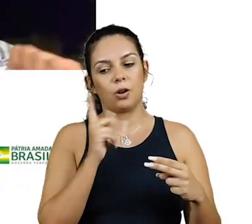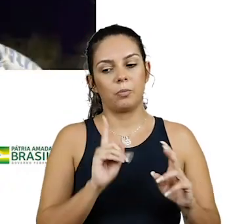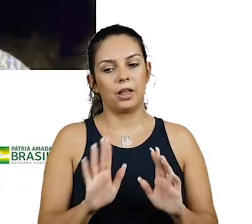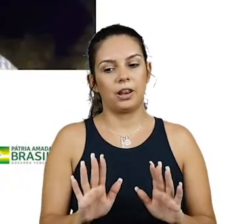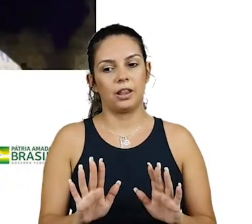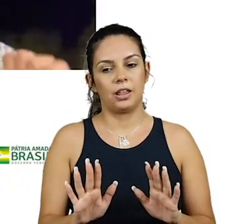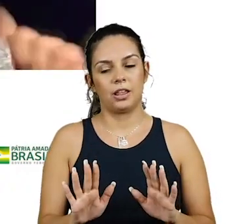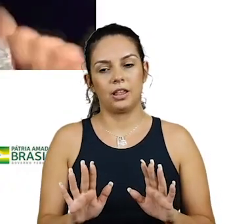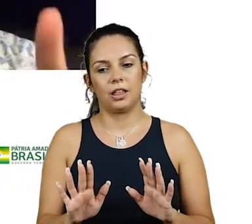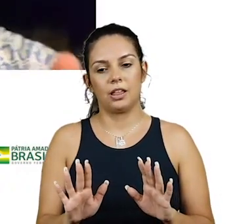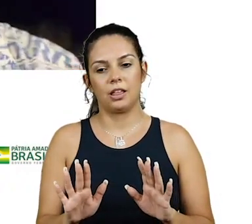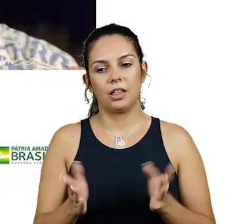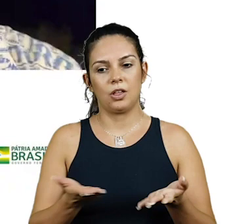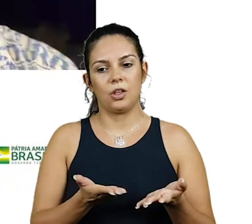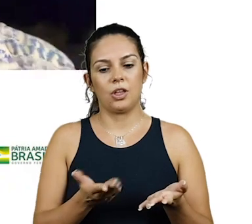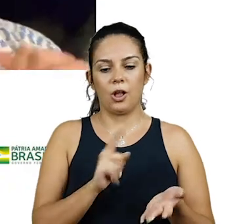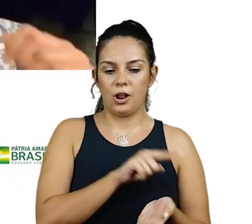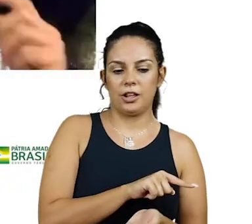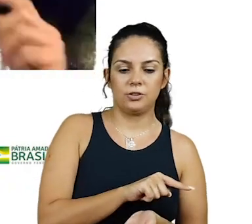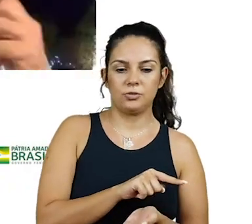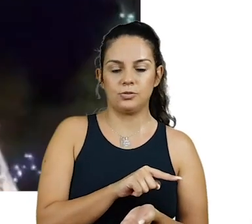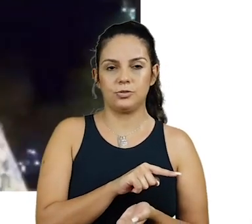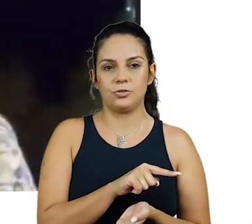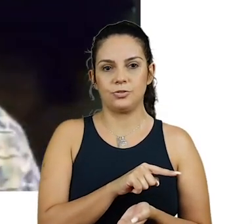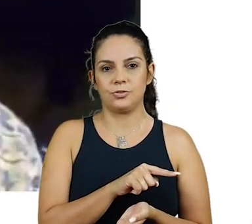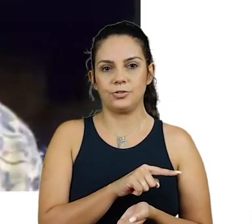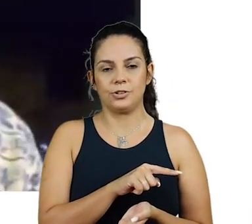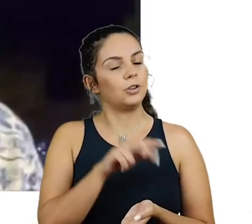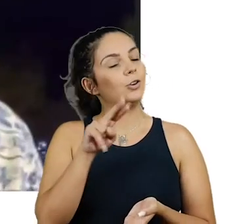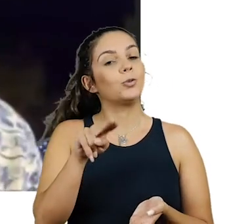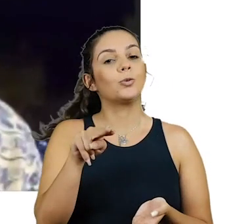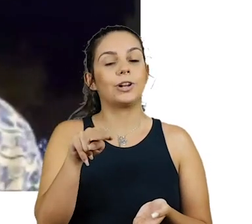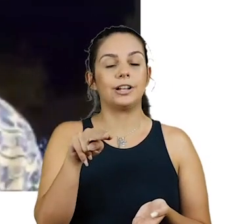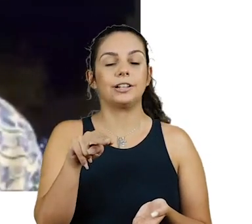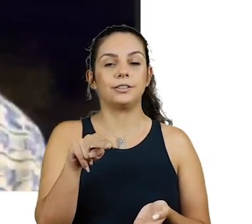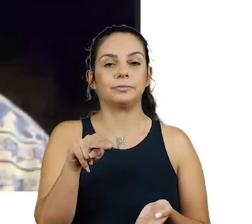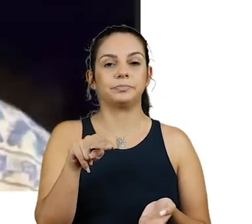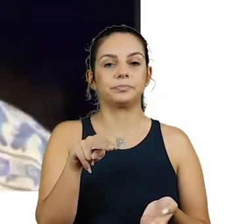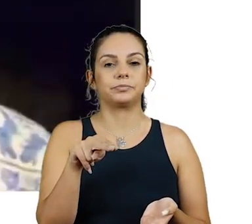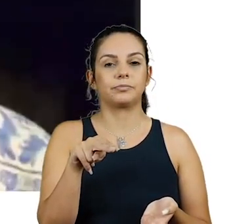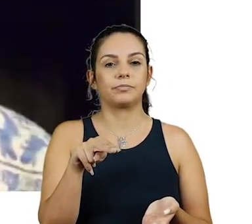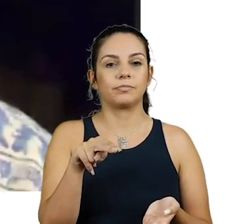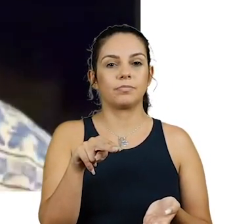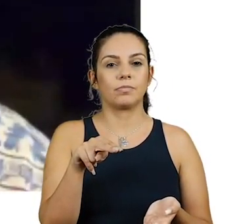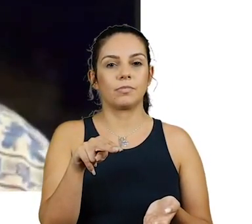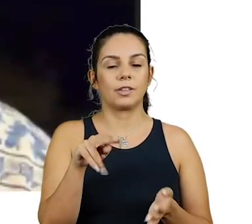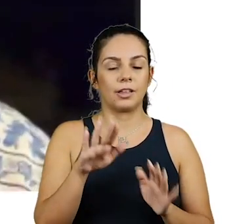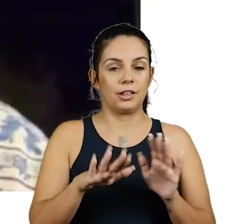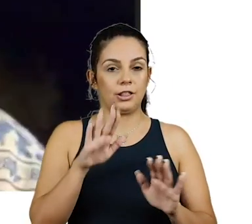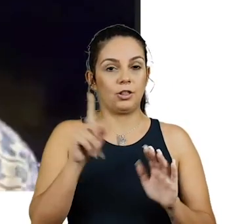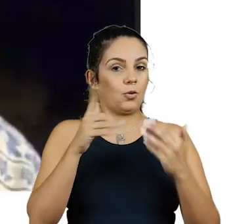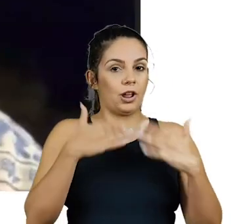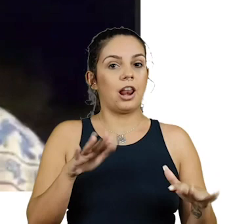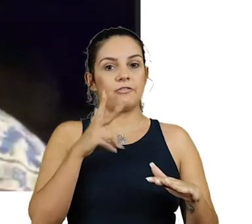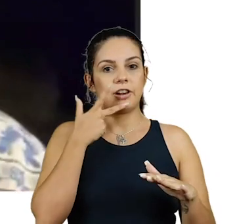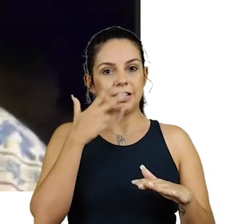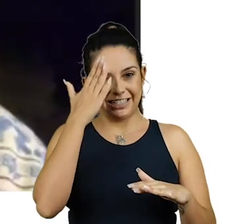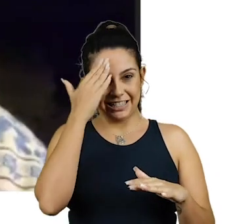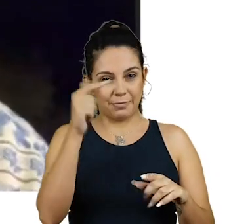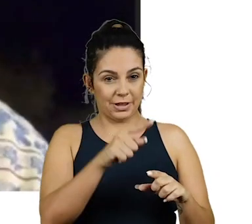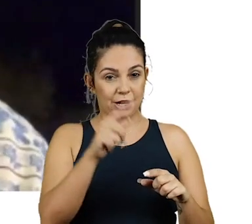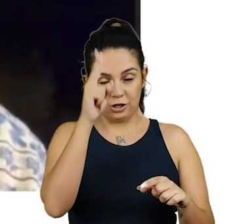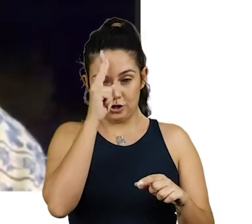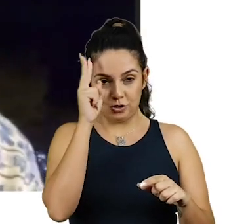peraí, agora é isso aqui. Mas ela nunca... Ela hesitava às vezes ela sabia que